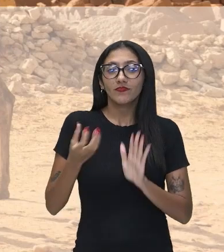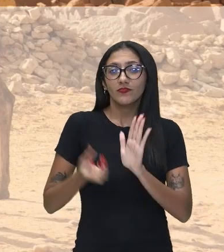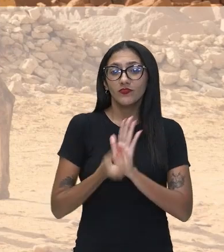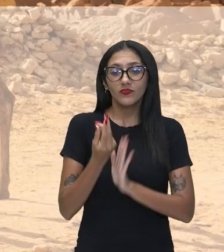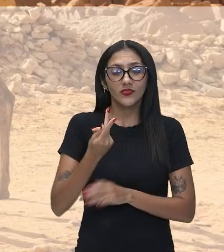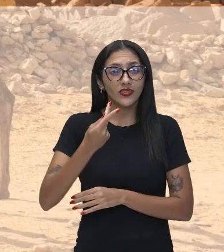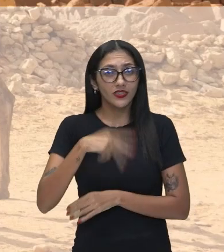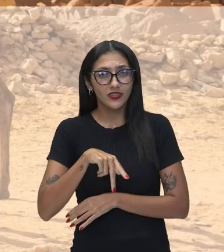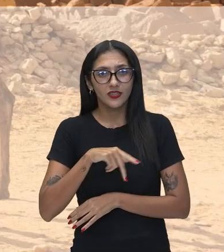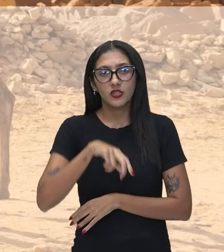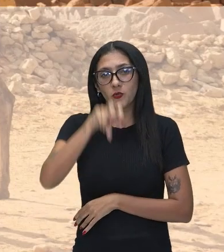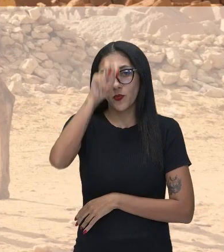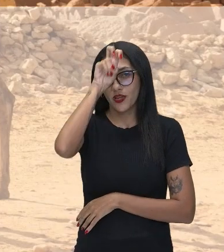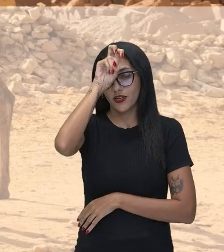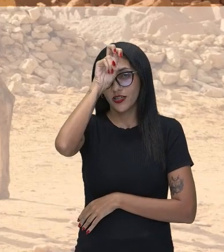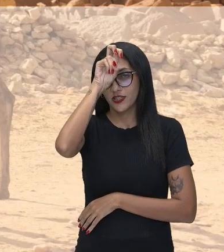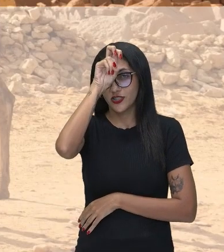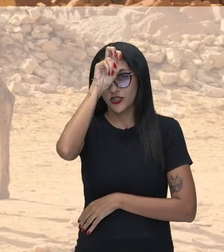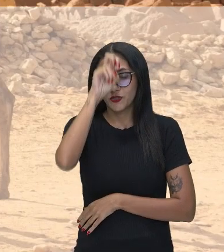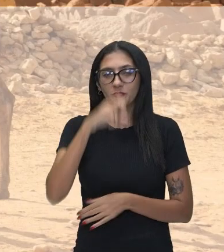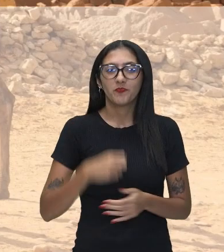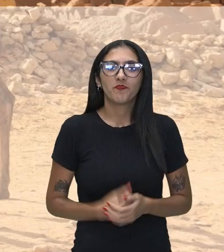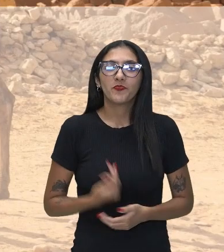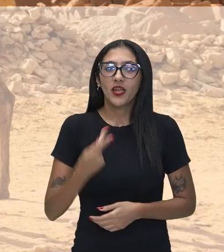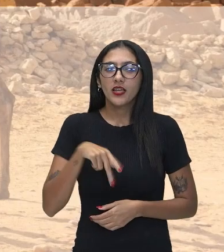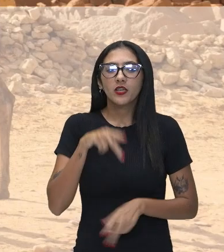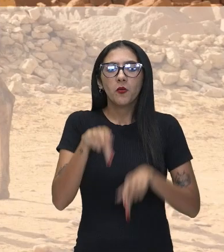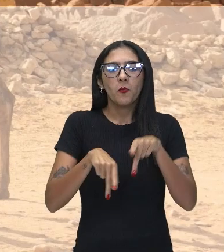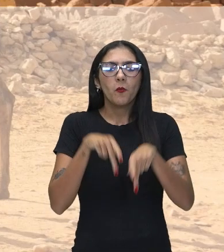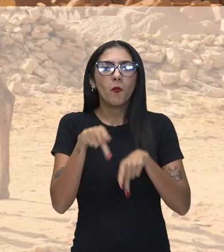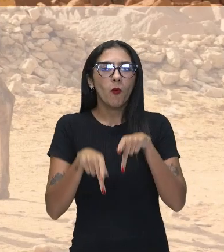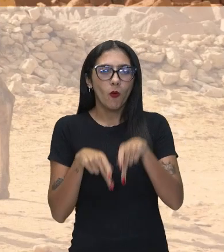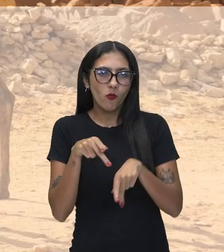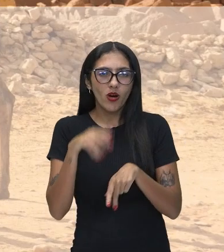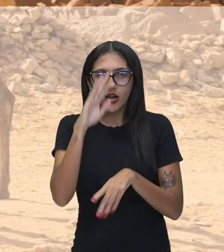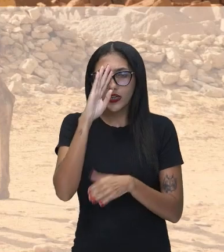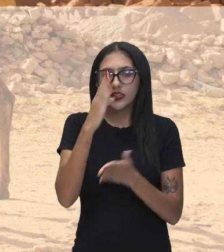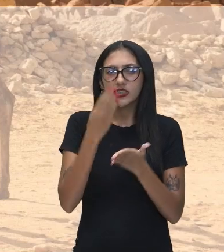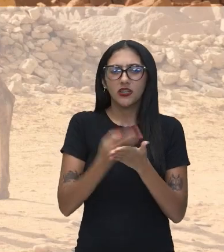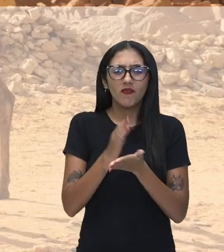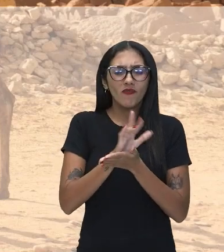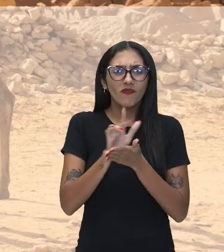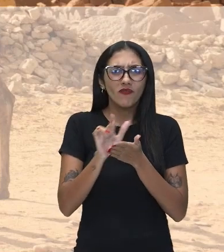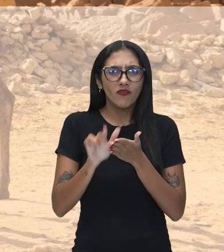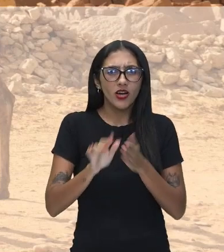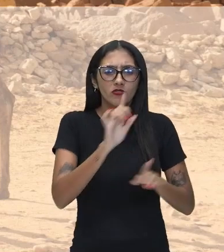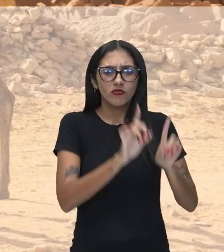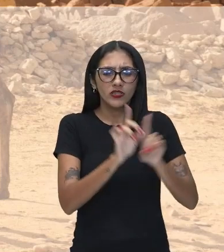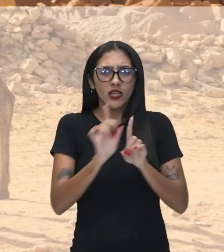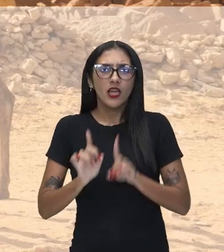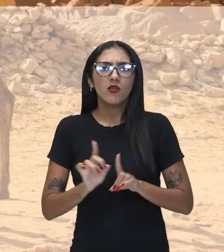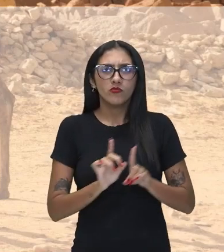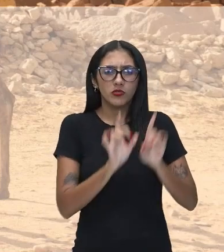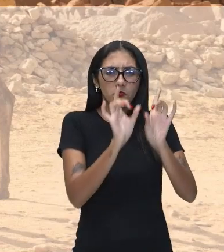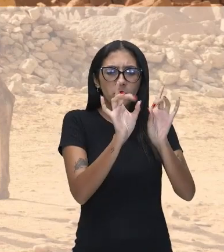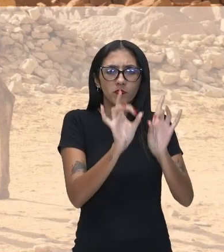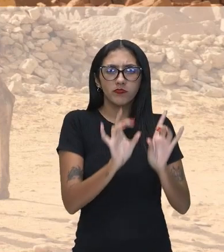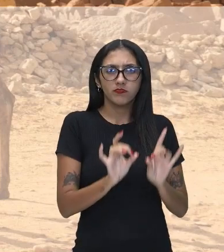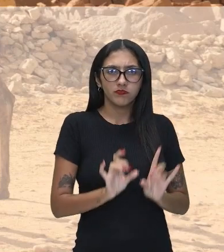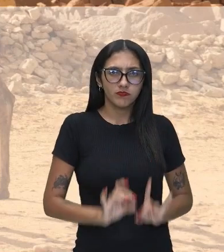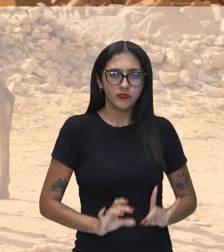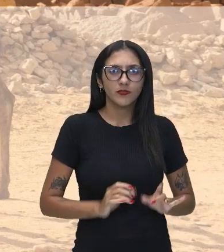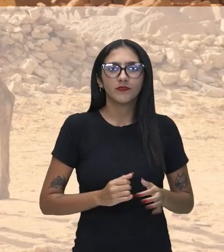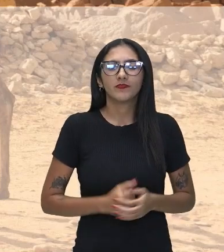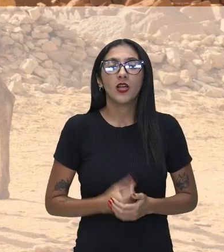no Egito, um povo politeísta que realizava diversos rituais religiosos para